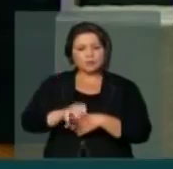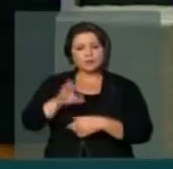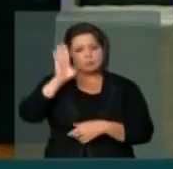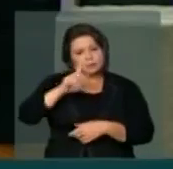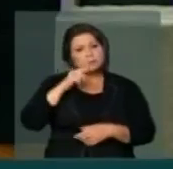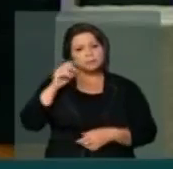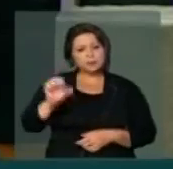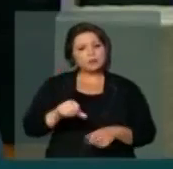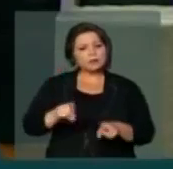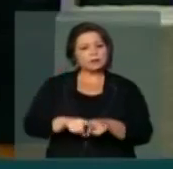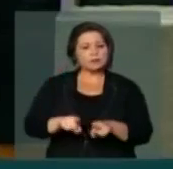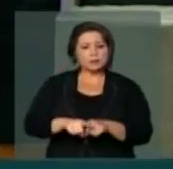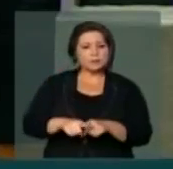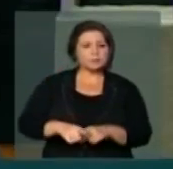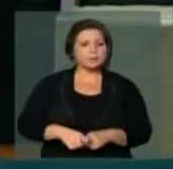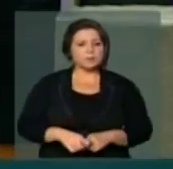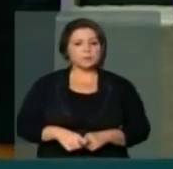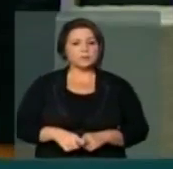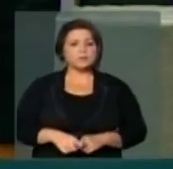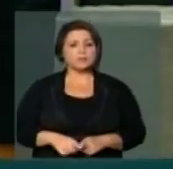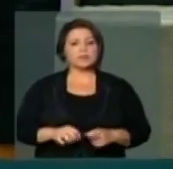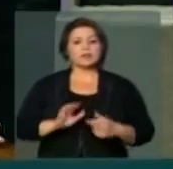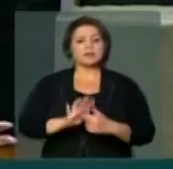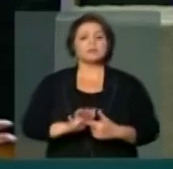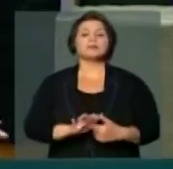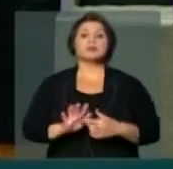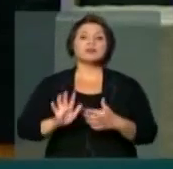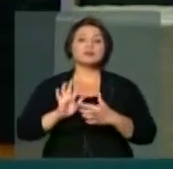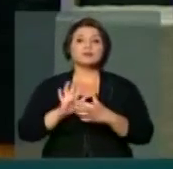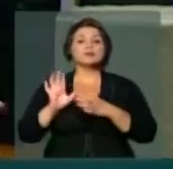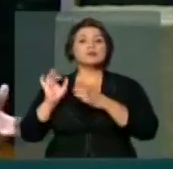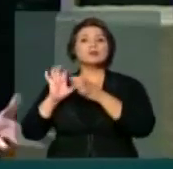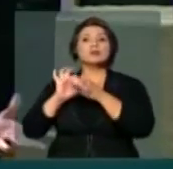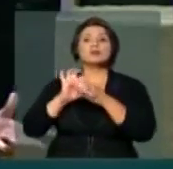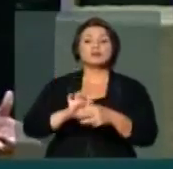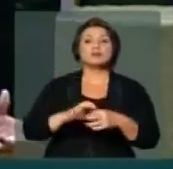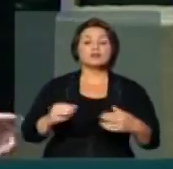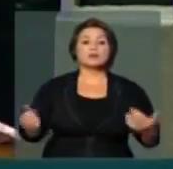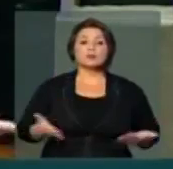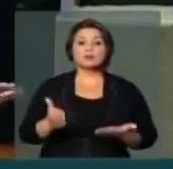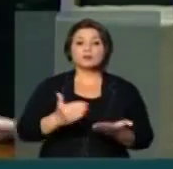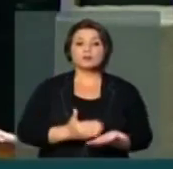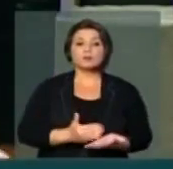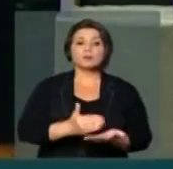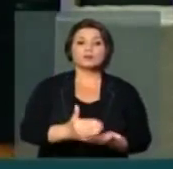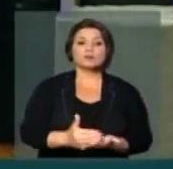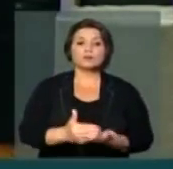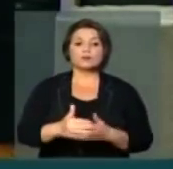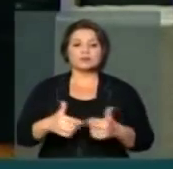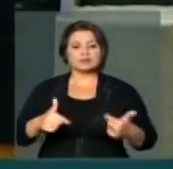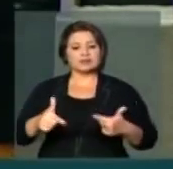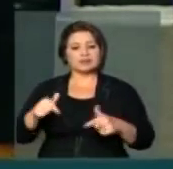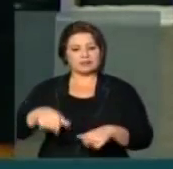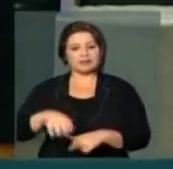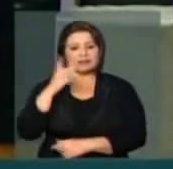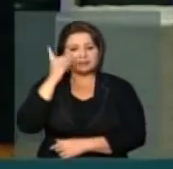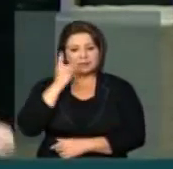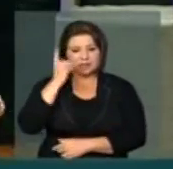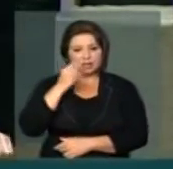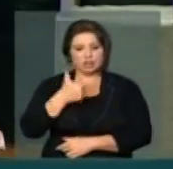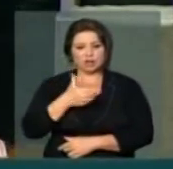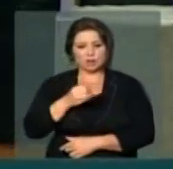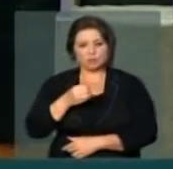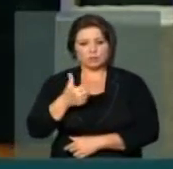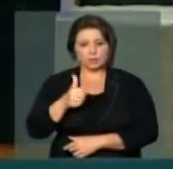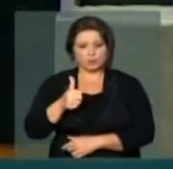cito esse episódio exatamente para contextualizar o momento em que eu assumo o mandato no ano de 2011. E